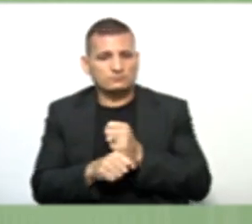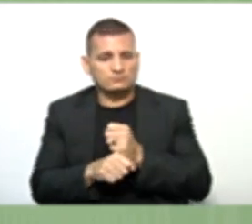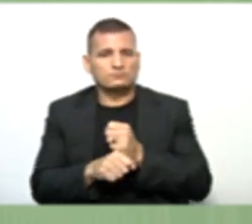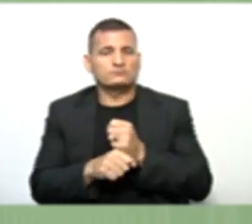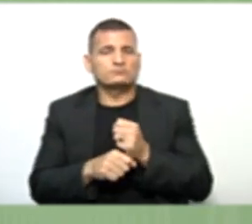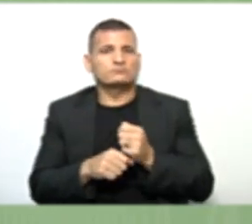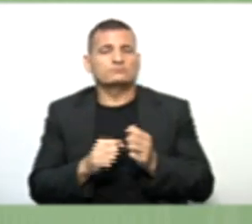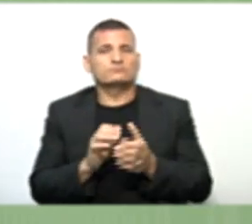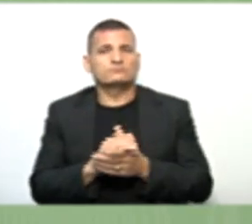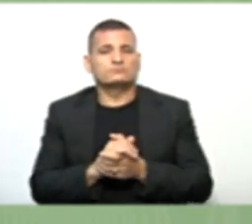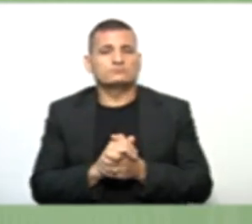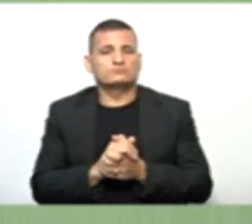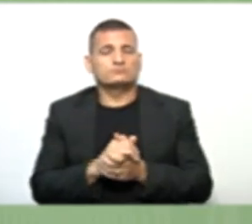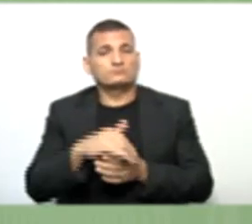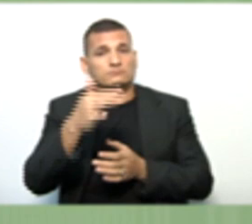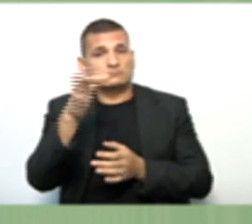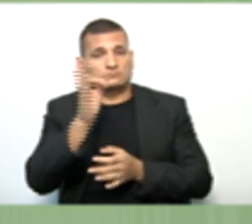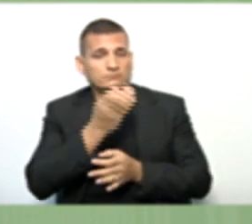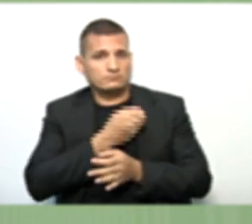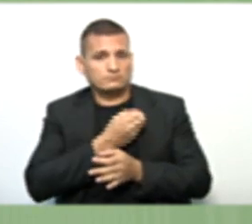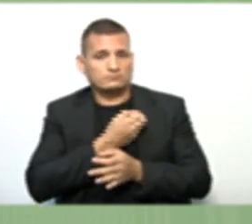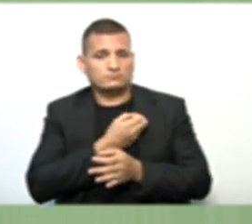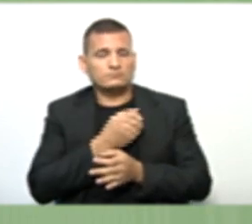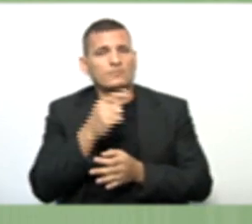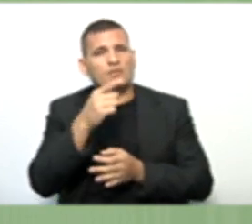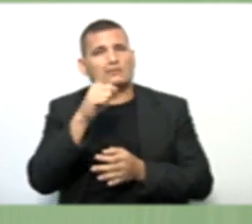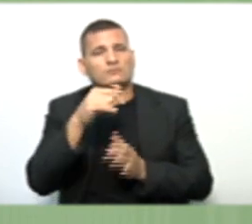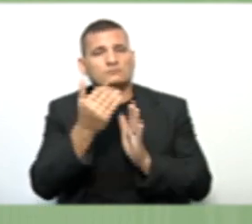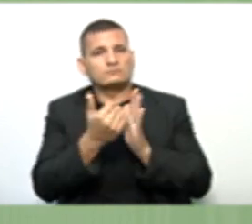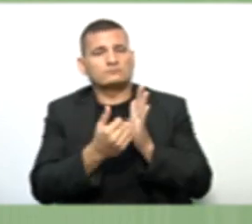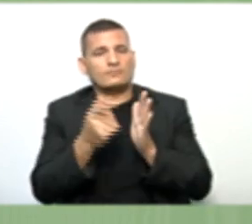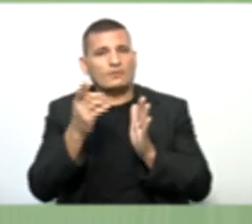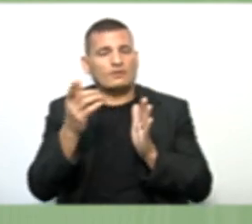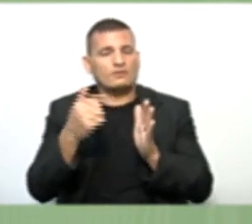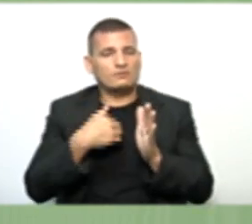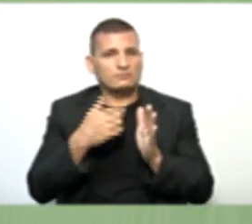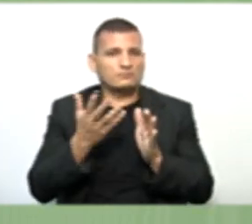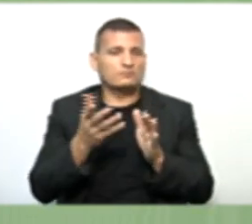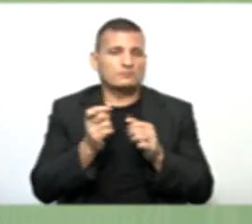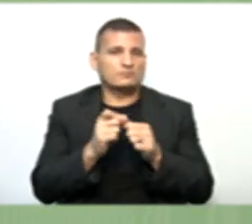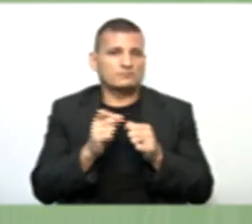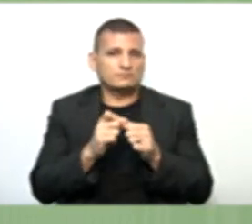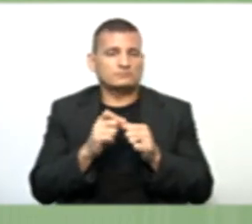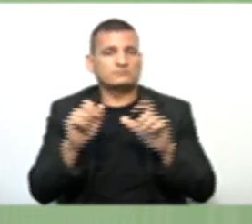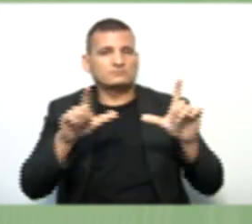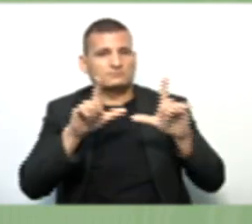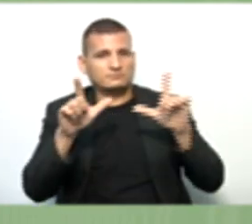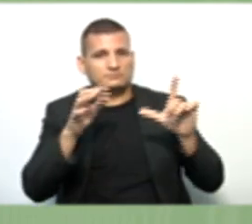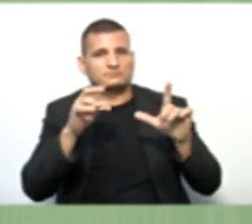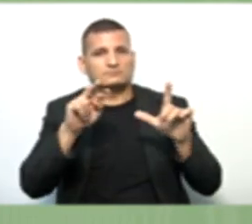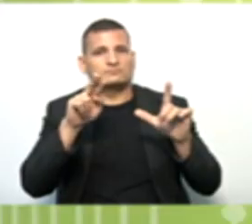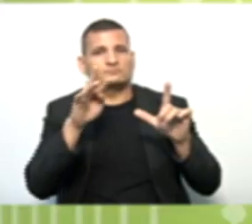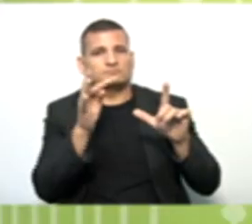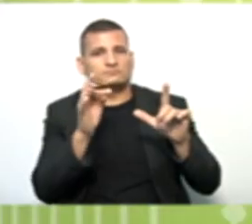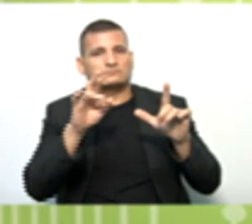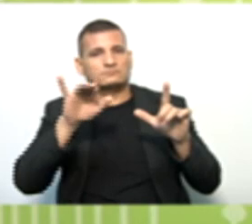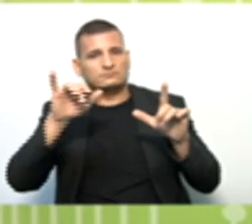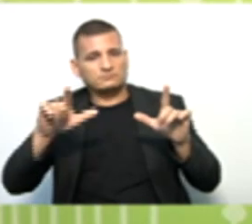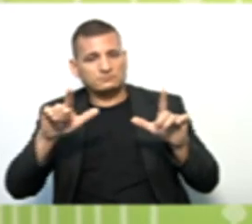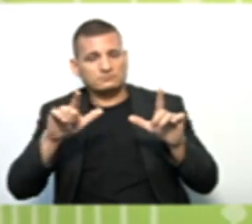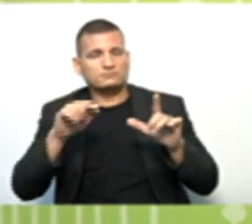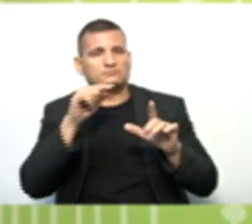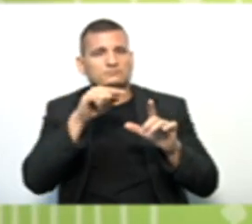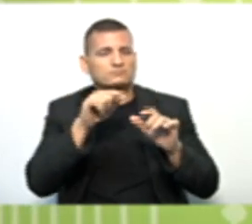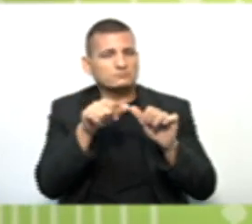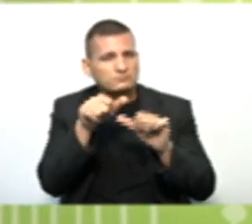teclado. Então, esse programa foi o que eu executei no tutorial. Então, vou fazer uma pequena modificação para